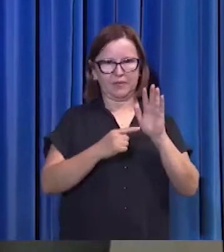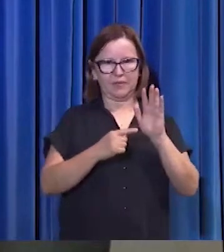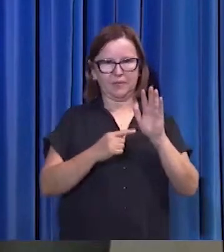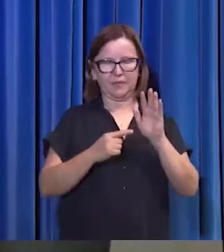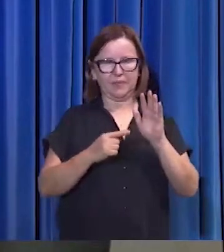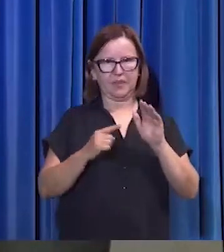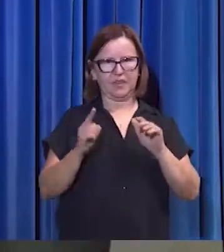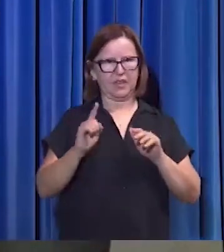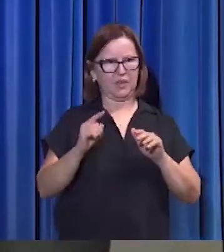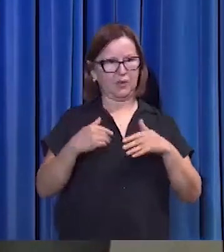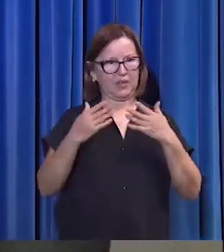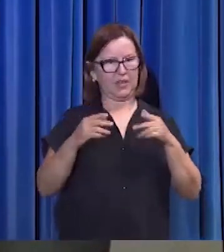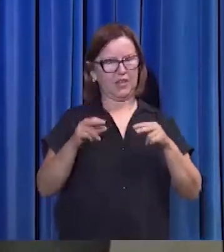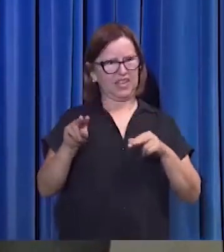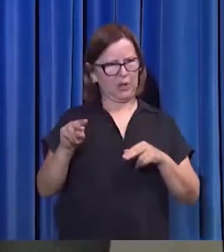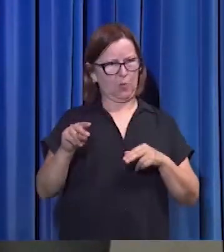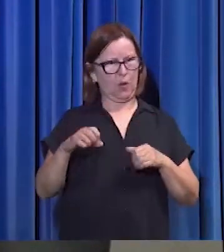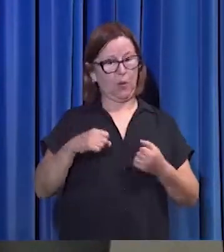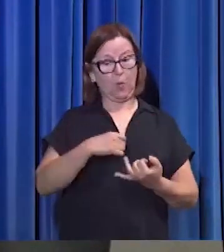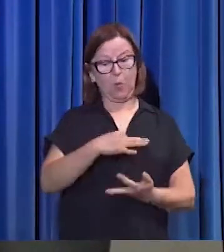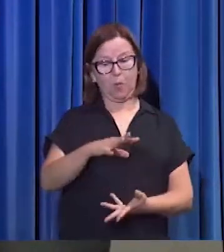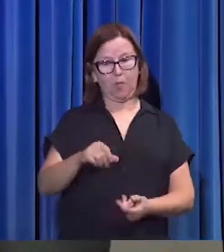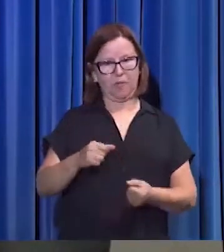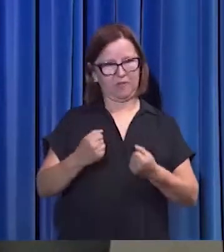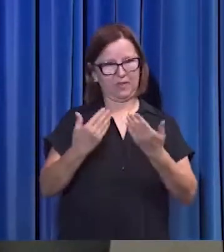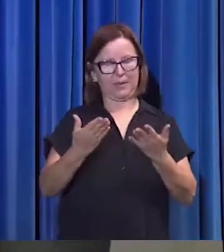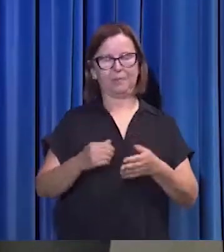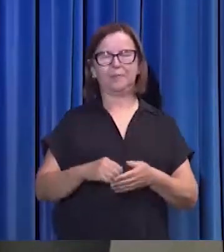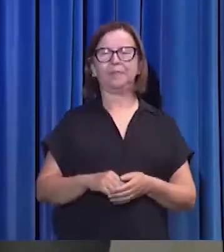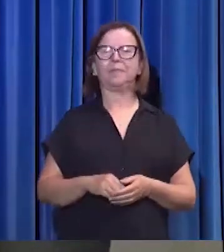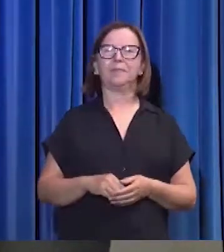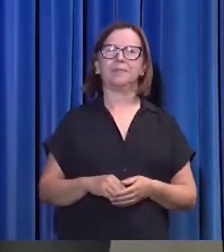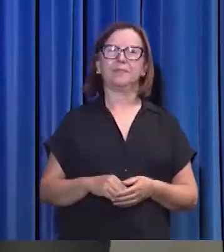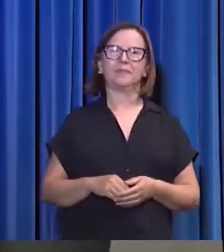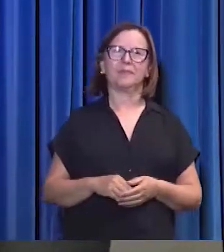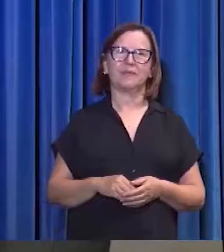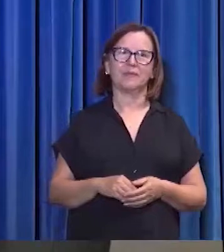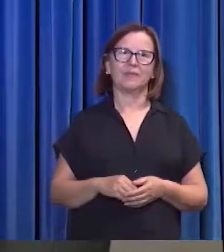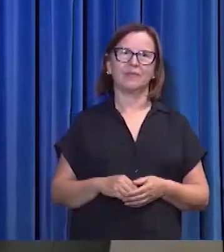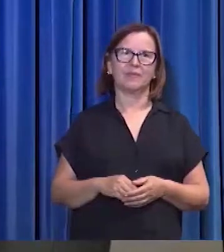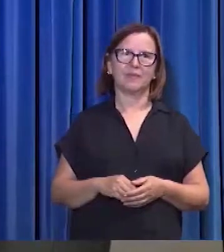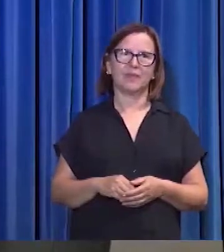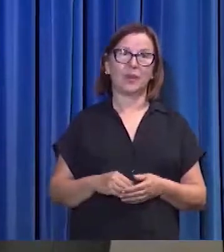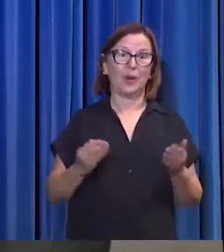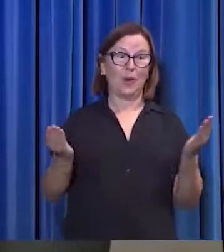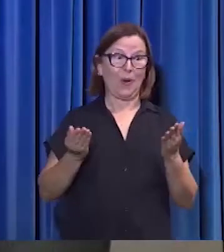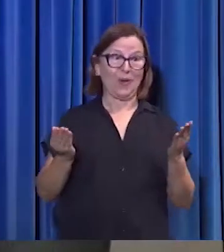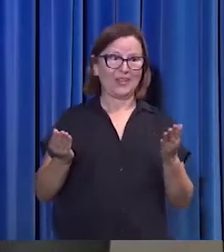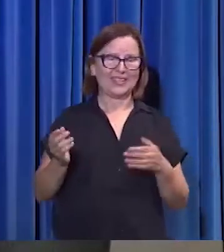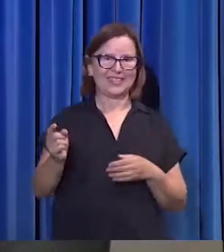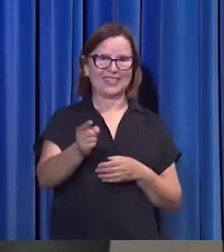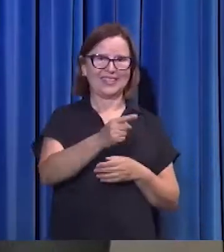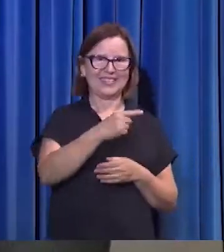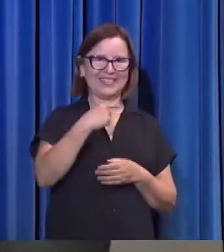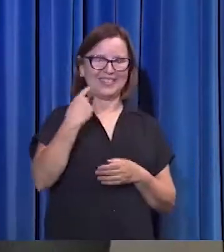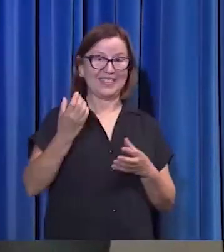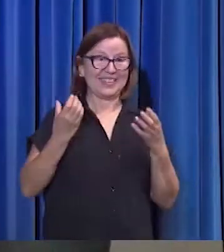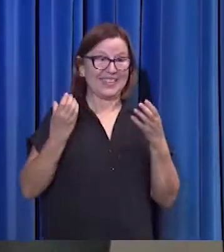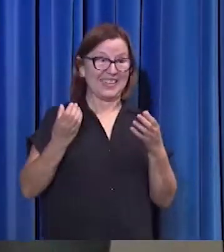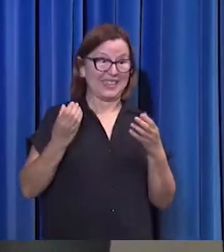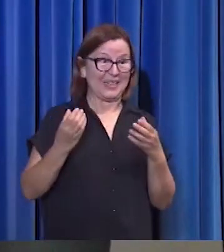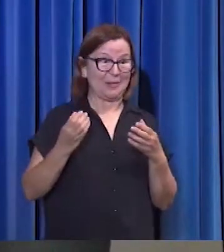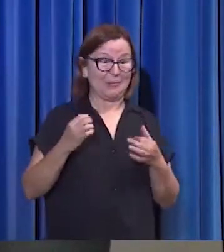dou como o mundo a dá. Nós hoje estamos doidinhos para que o mundo tenha